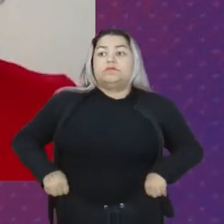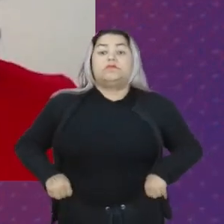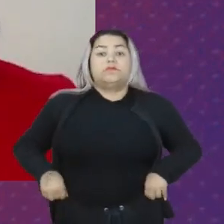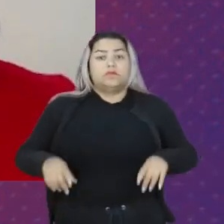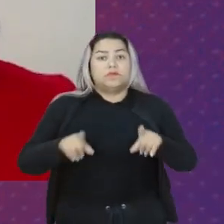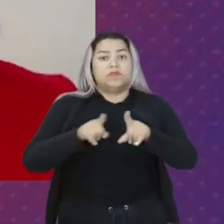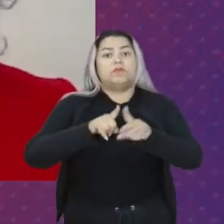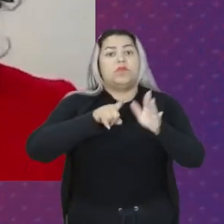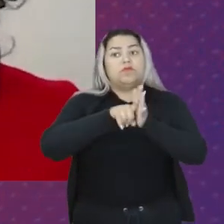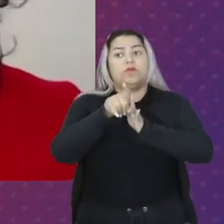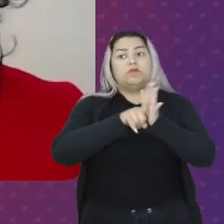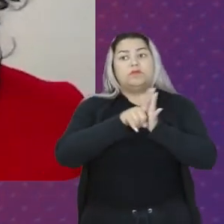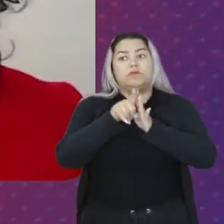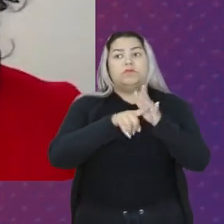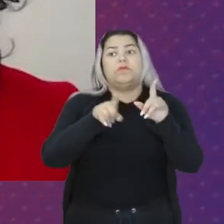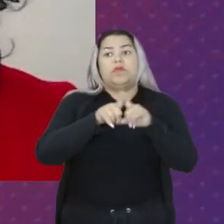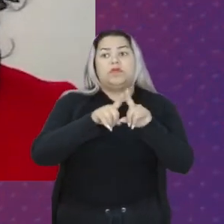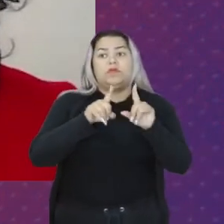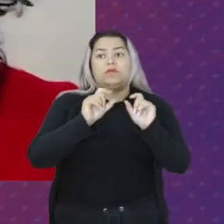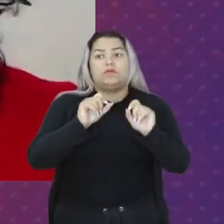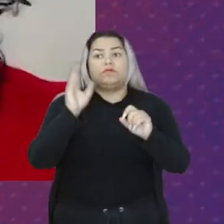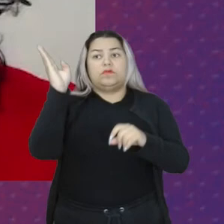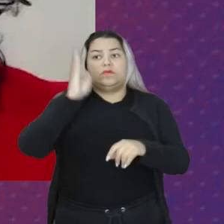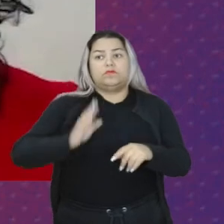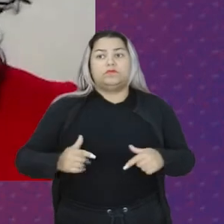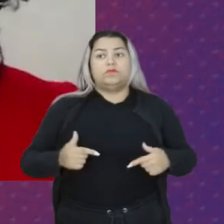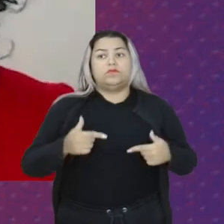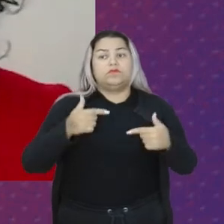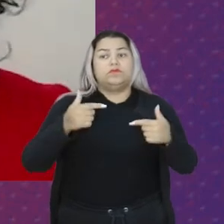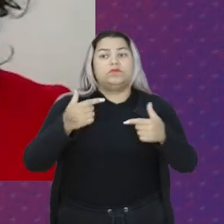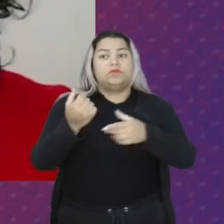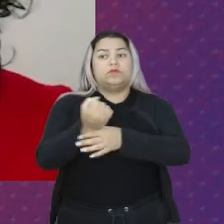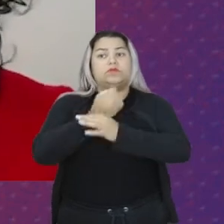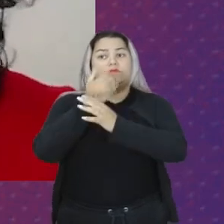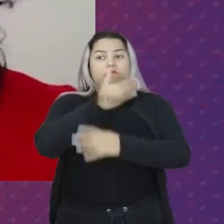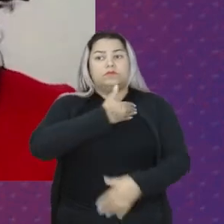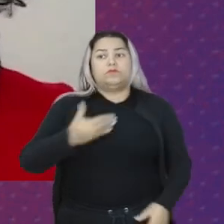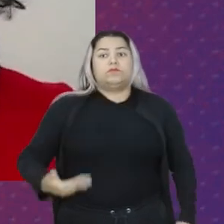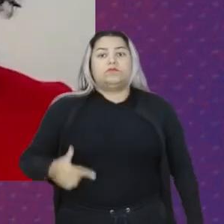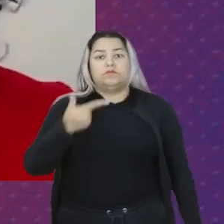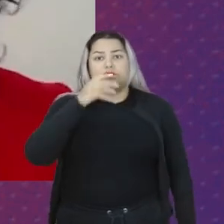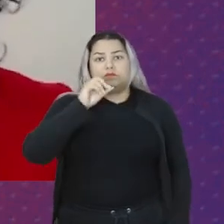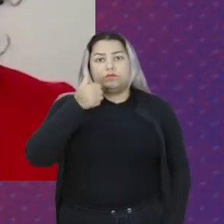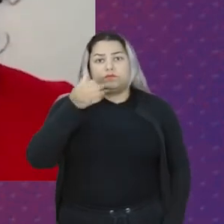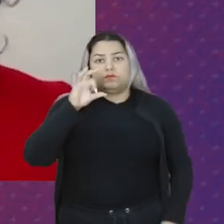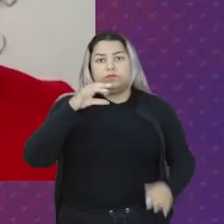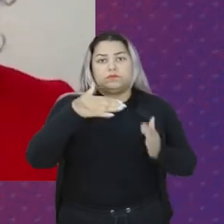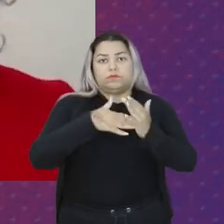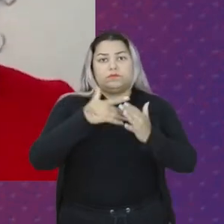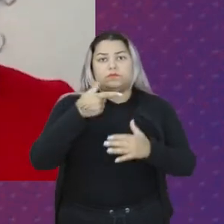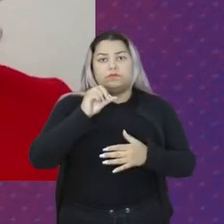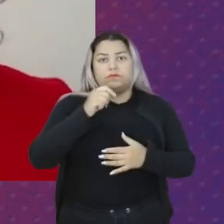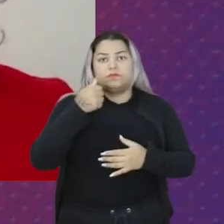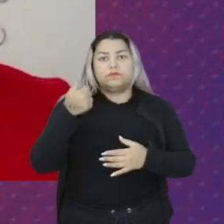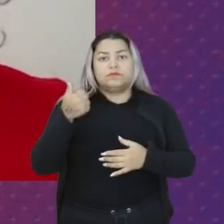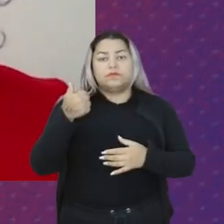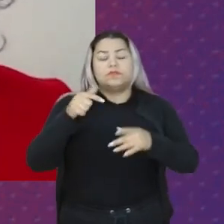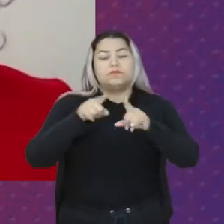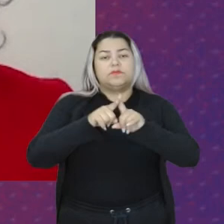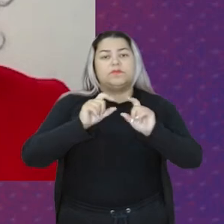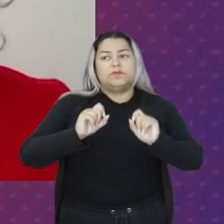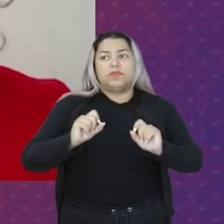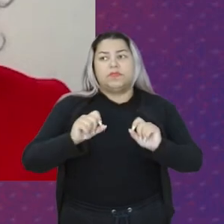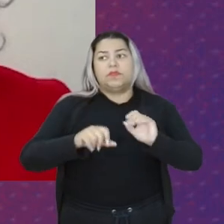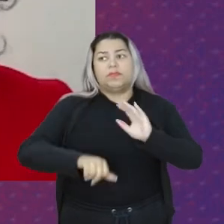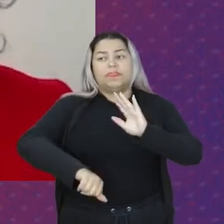um levantamento do Fórum Brasileiro de Segurança Pública de 2019 a 2021 demonstra que o crime com